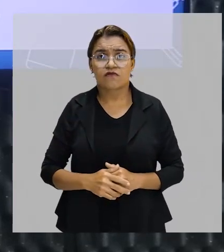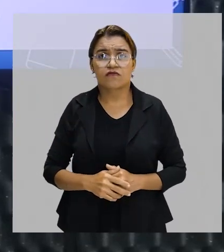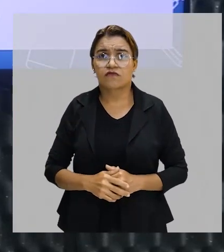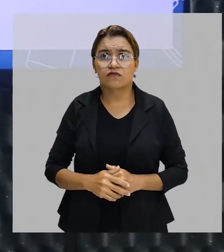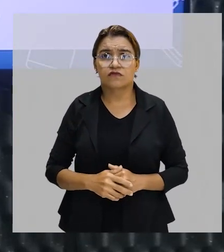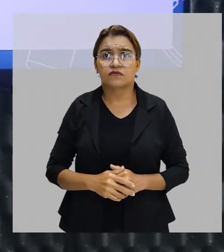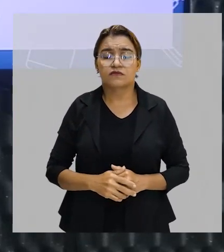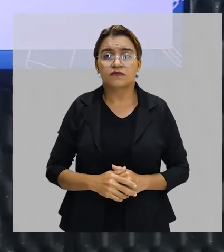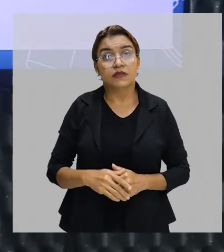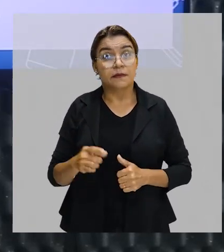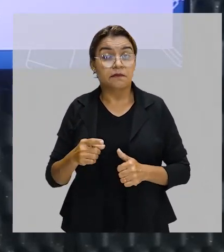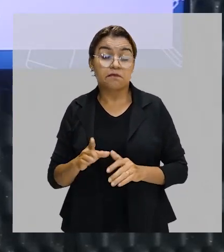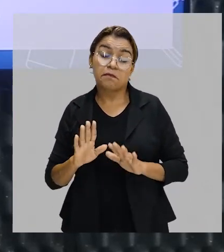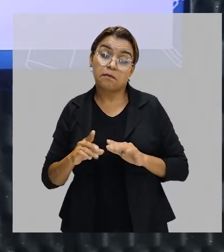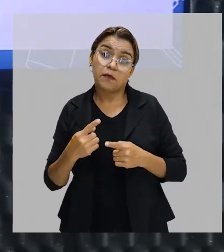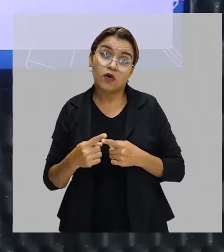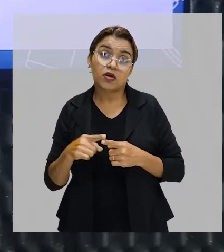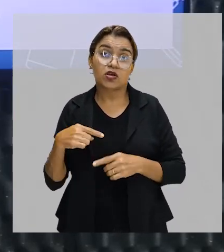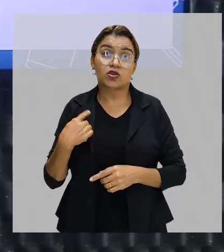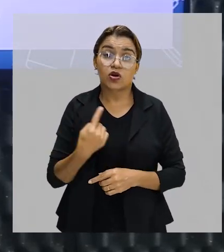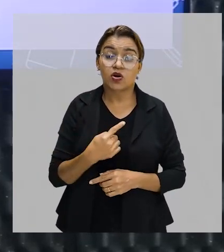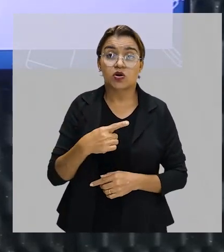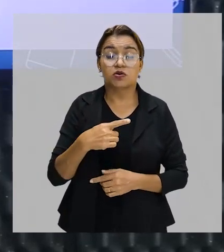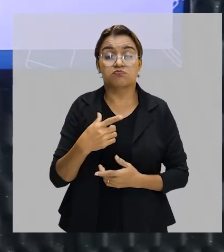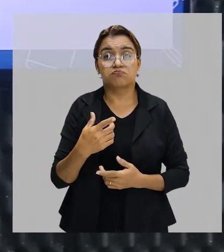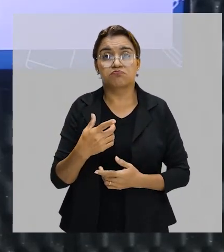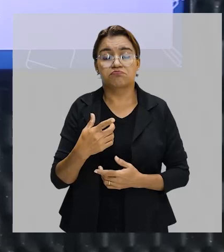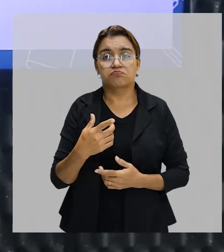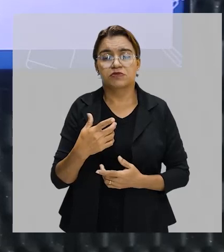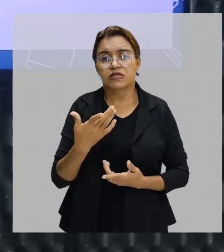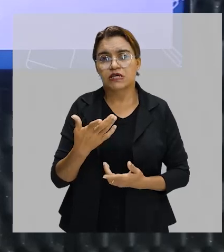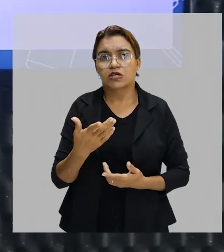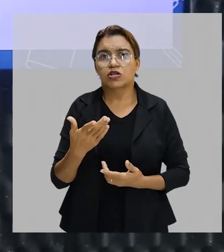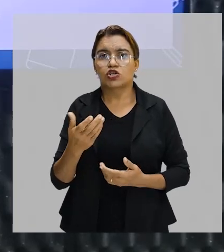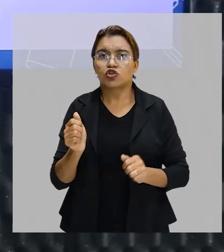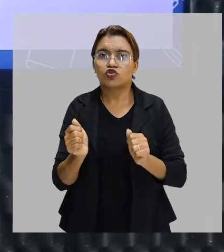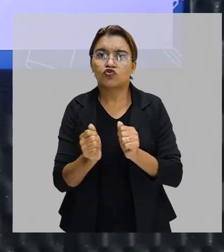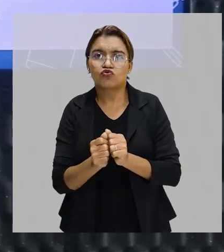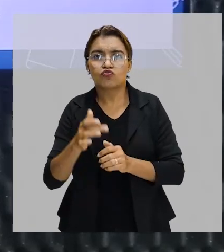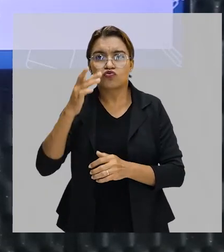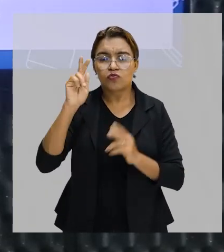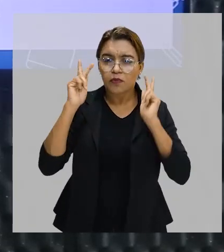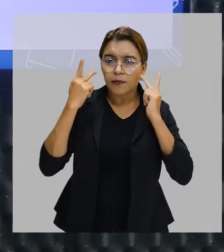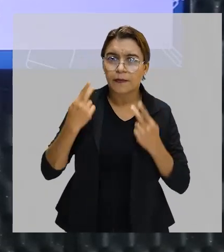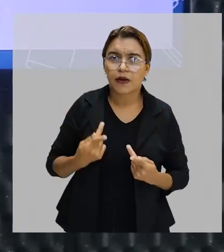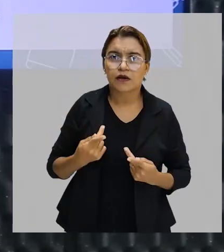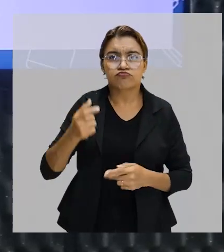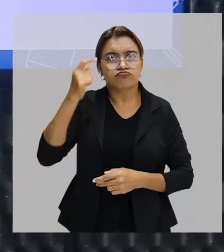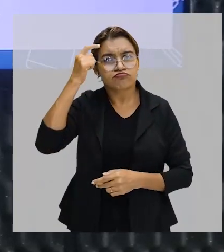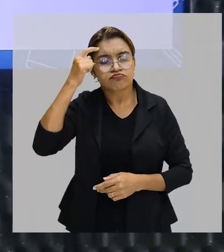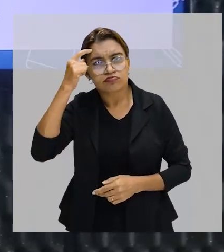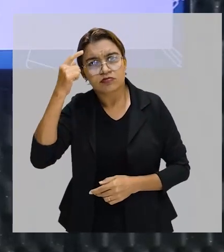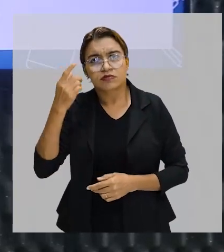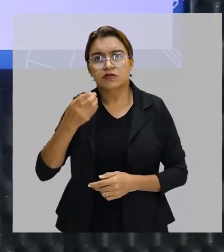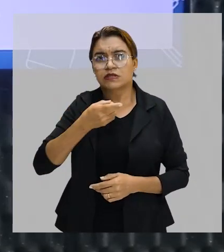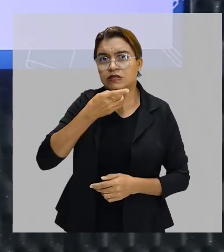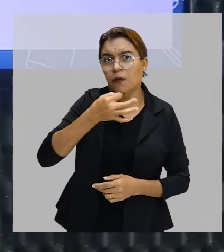Não. Primeiro, porque nós lidamos com o ser humano, concepções, mentes. Não é fácil,